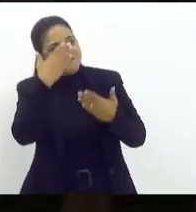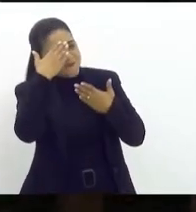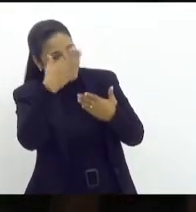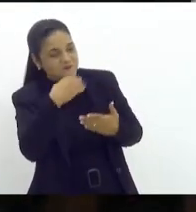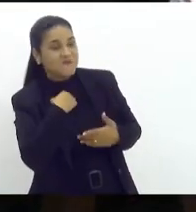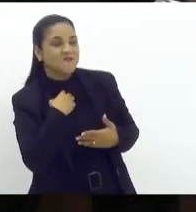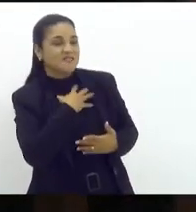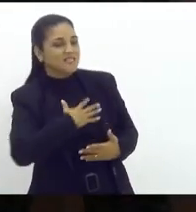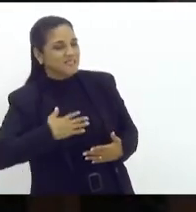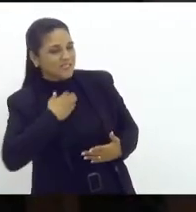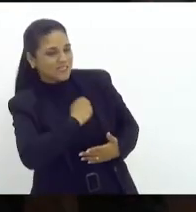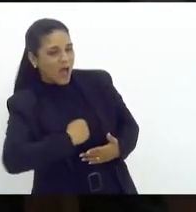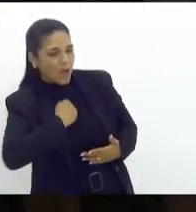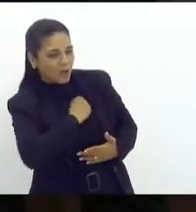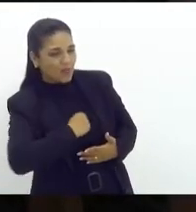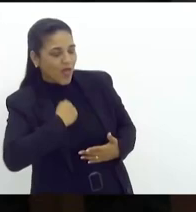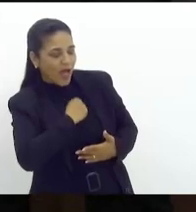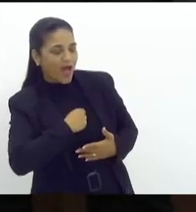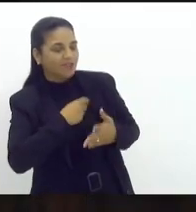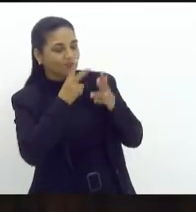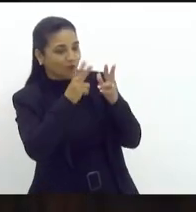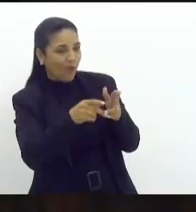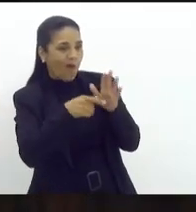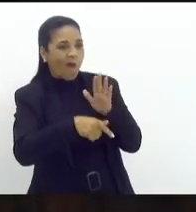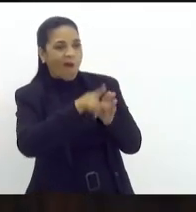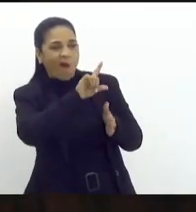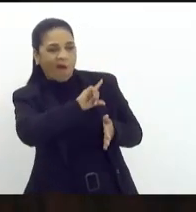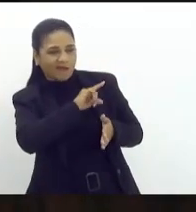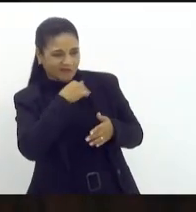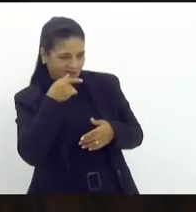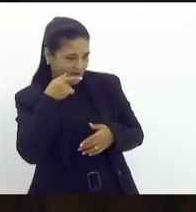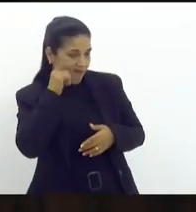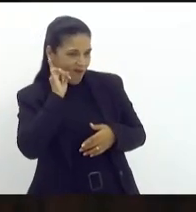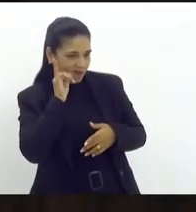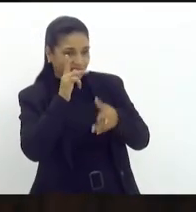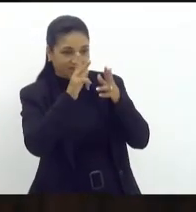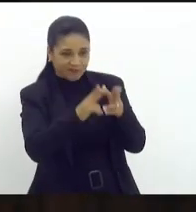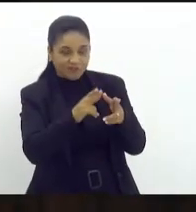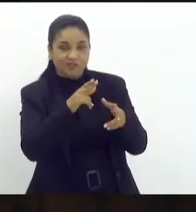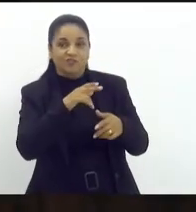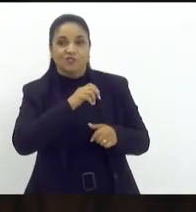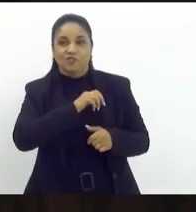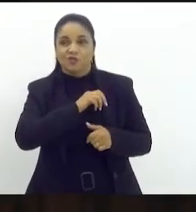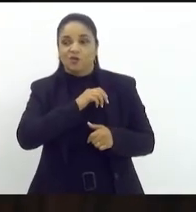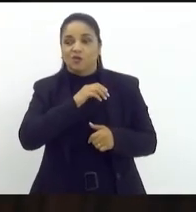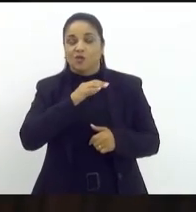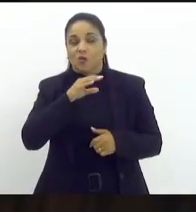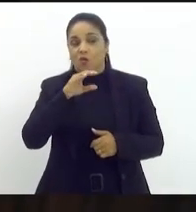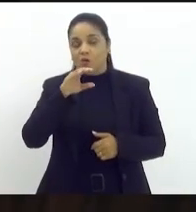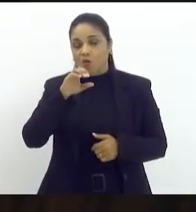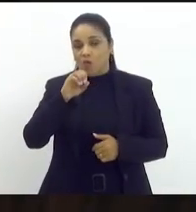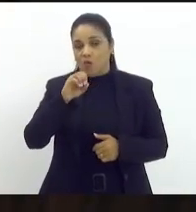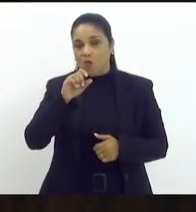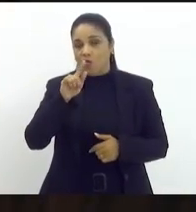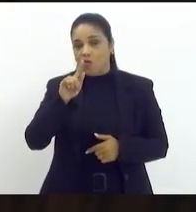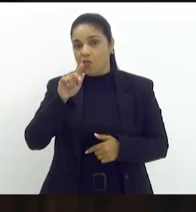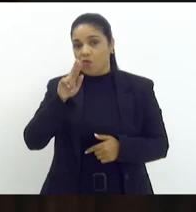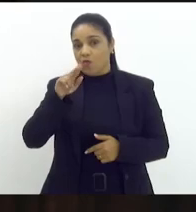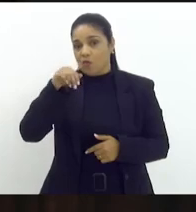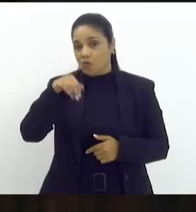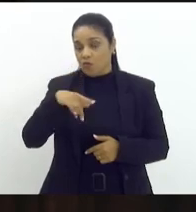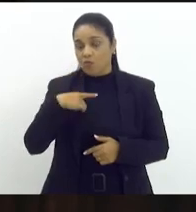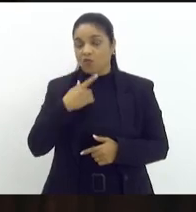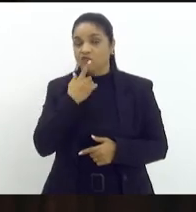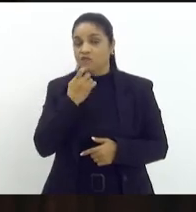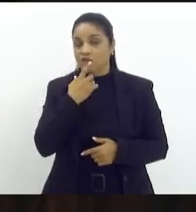como tava ontem vestida de Ogum hein São Jorge Guerreiro como como eu falei com vossa excelência ontem eu estava vestida de